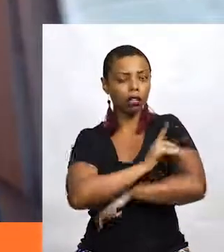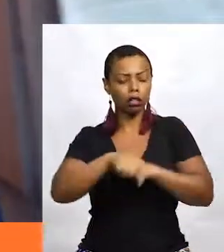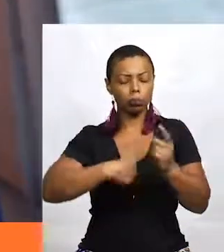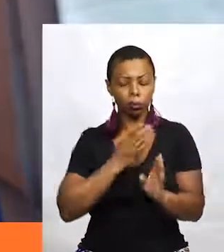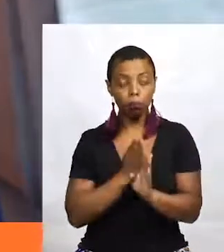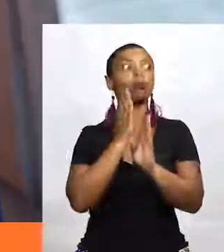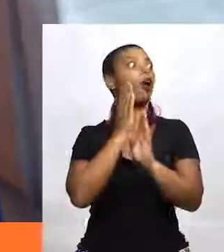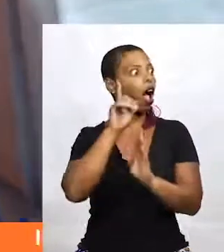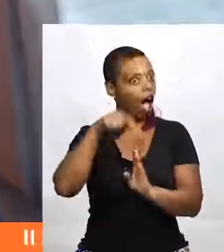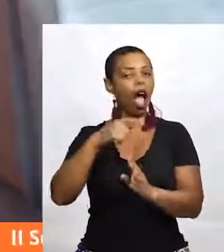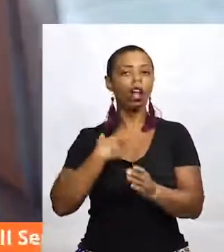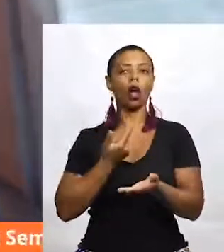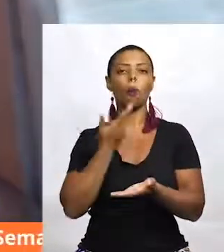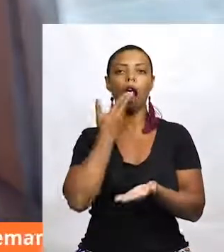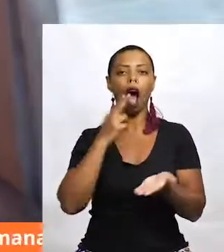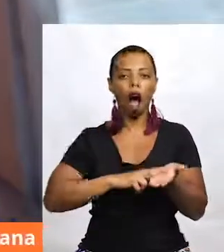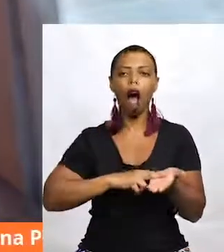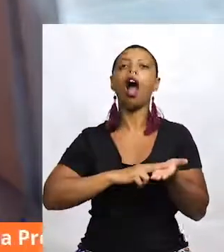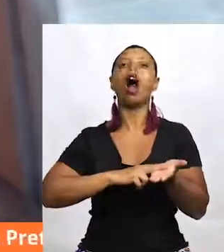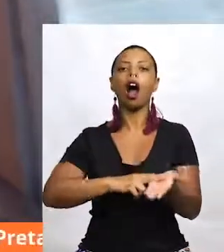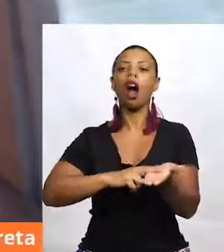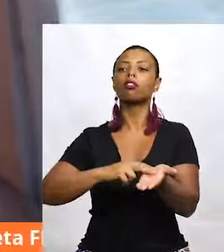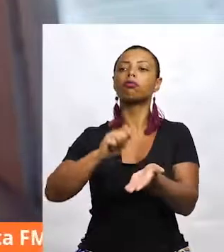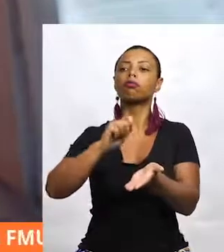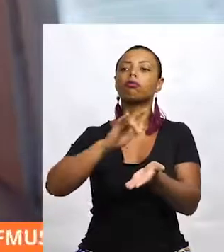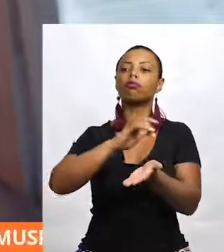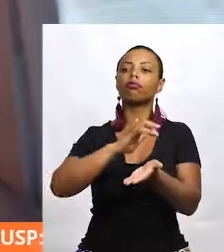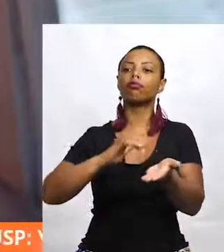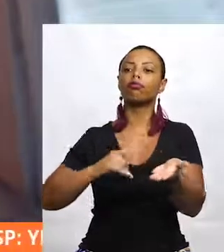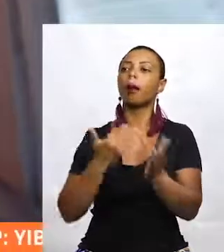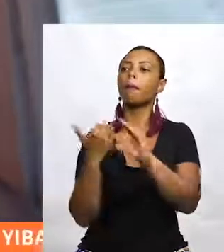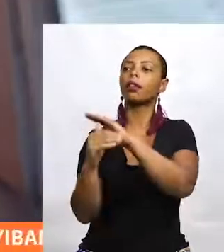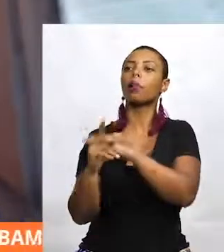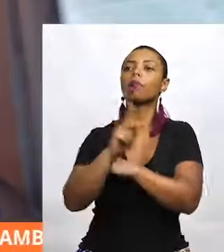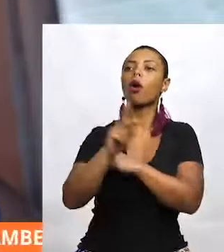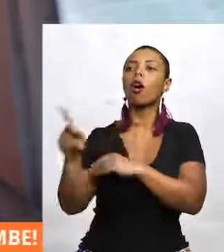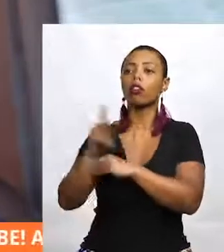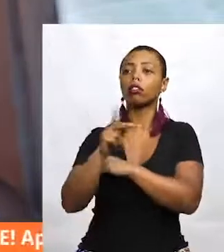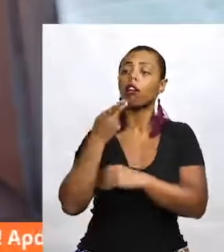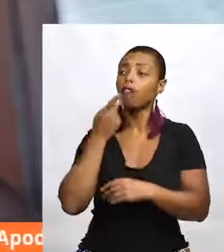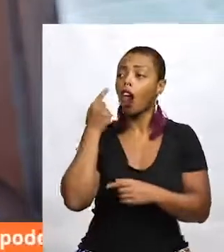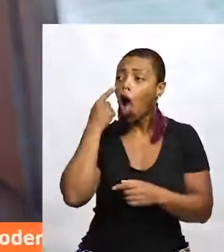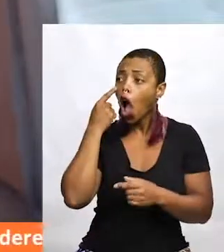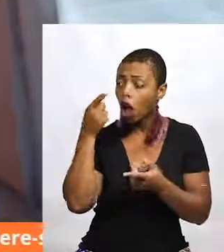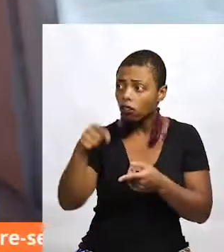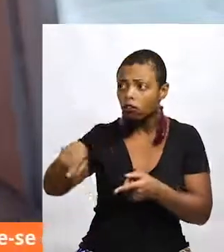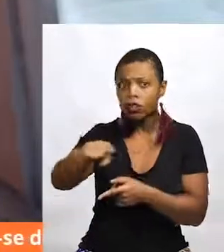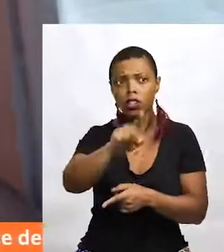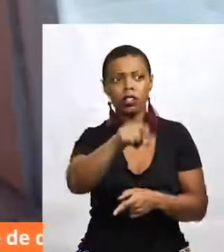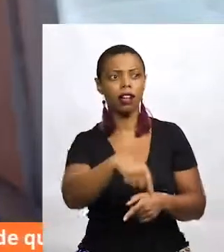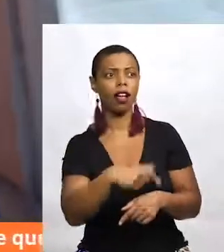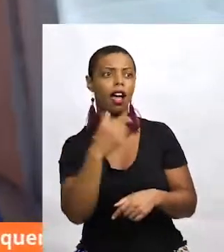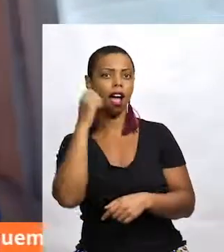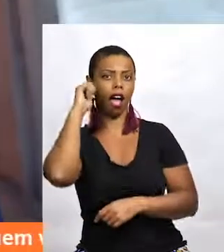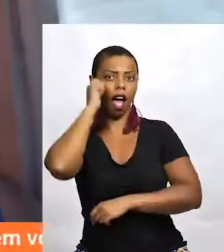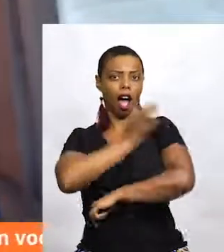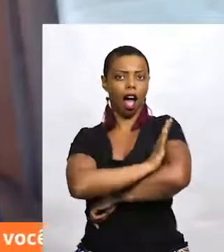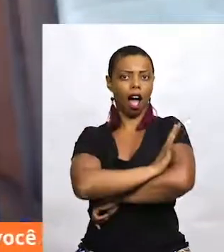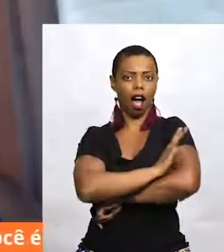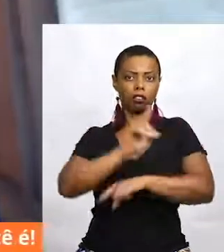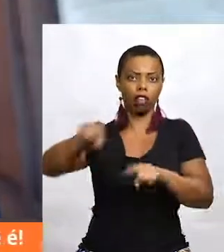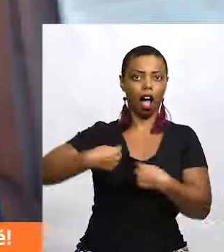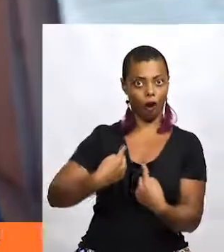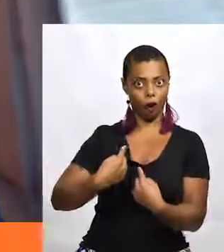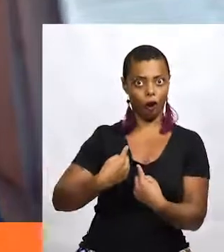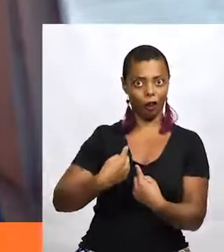envolvidos dizendo que eu tinha achado que eles foram racistas naquela ocasião, apontando para eles qual era o racismo da ocasião. E